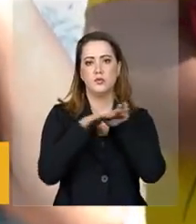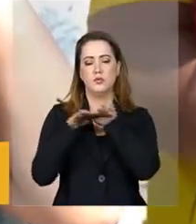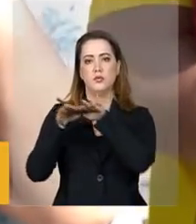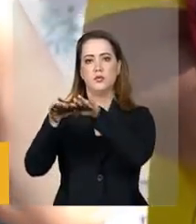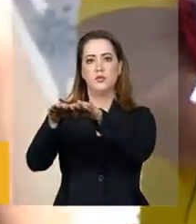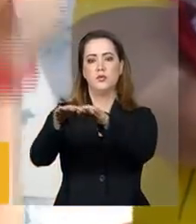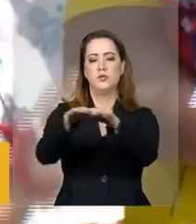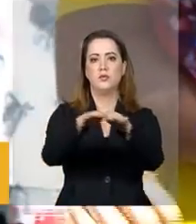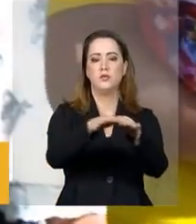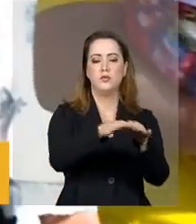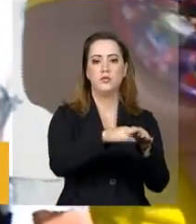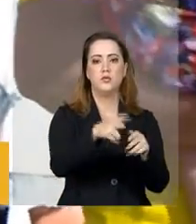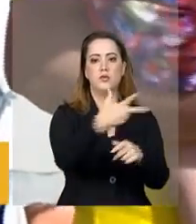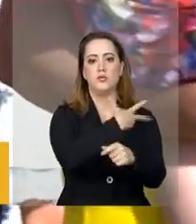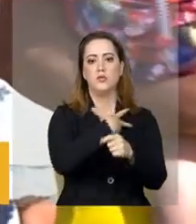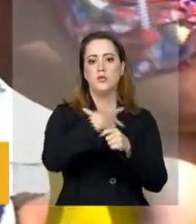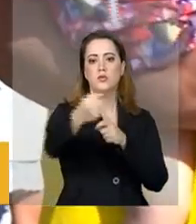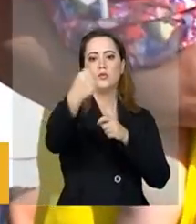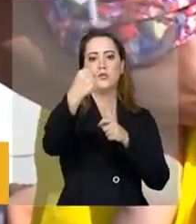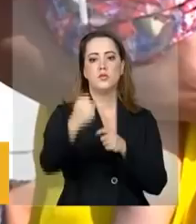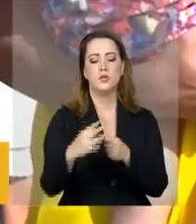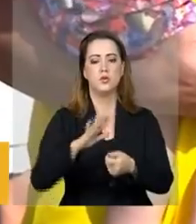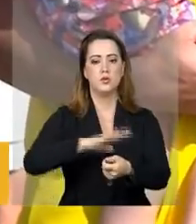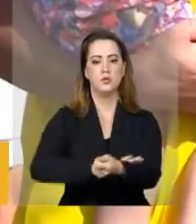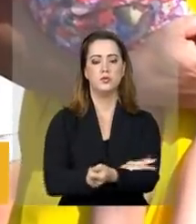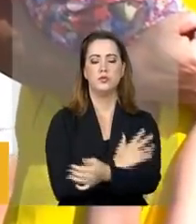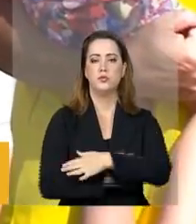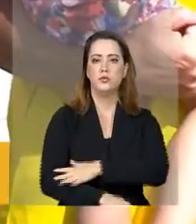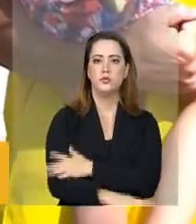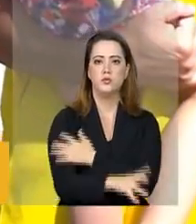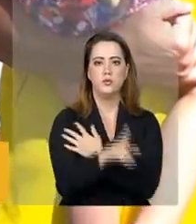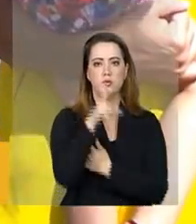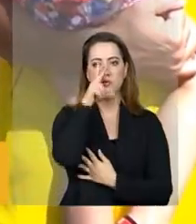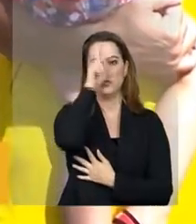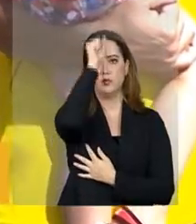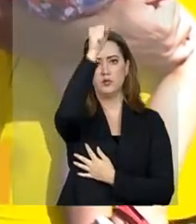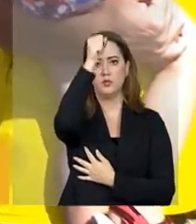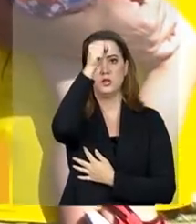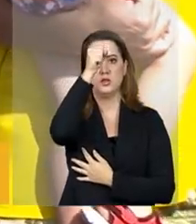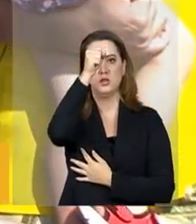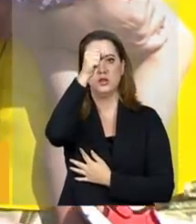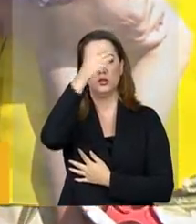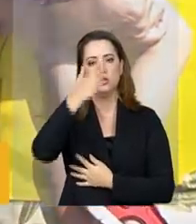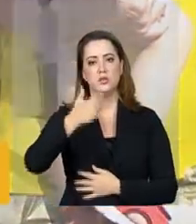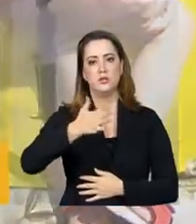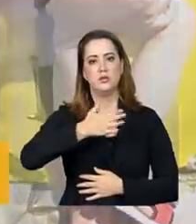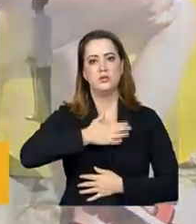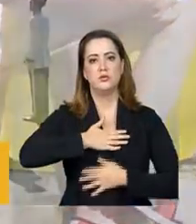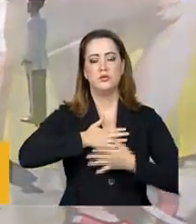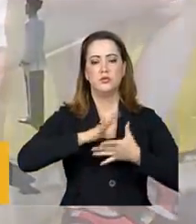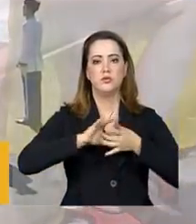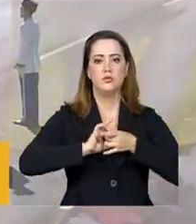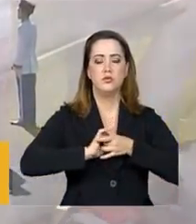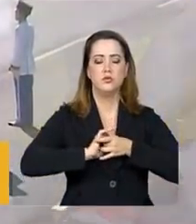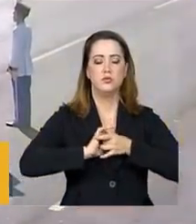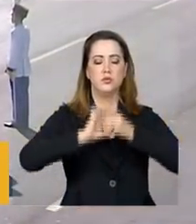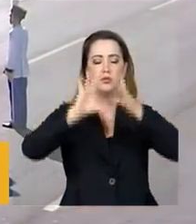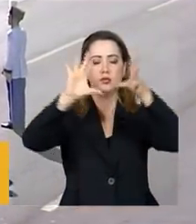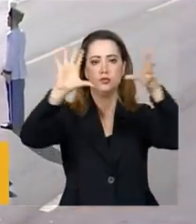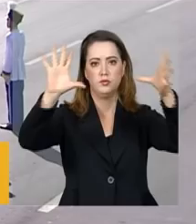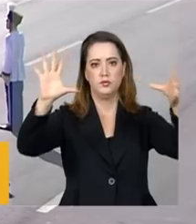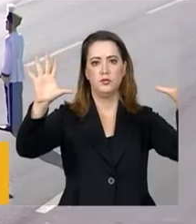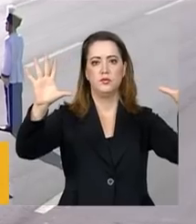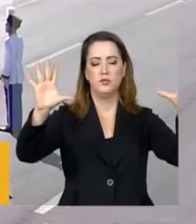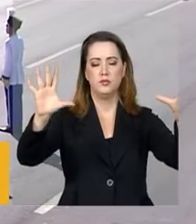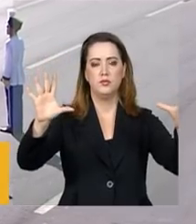dessa igualdade conseguimos conquistar com um braço forte, em teu seio,